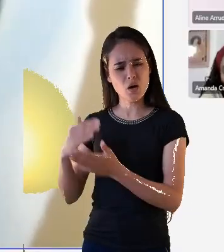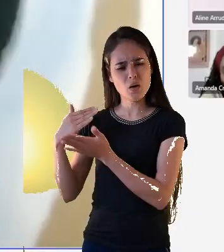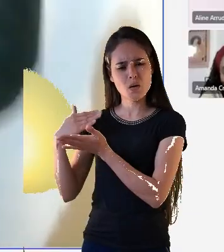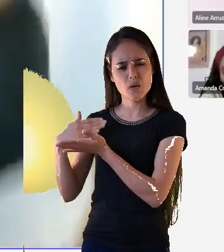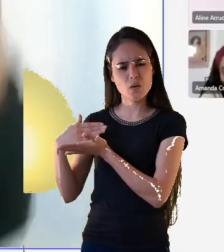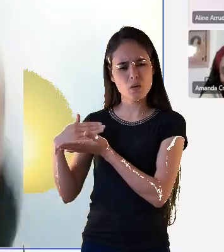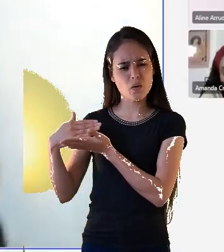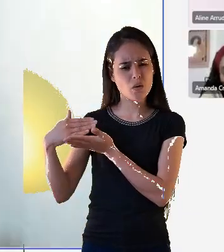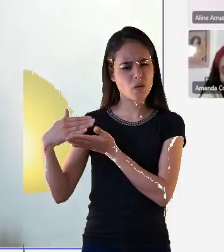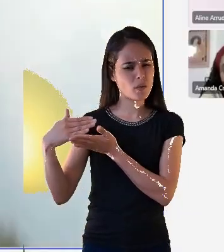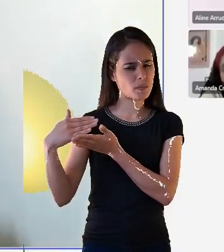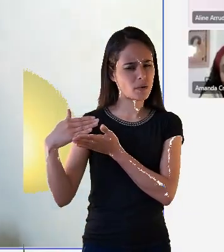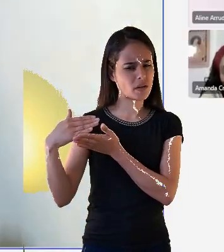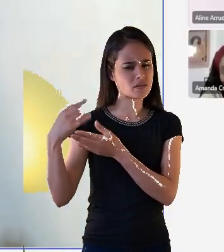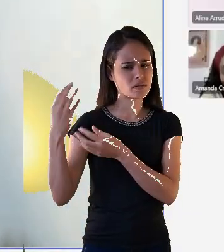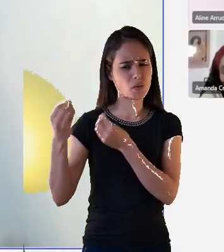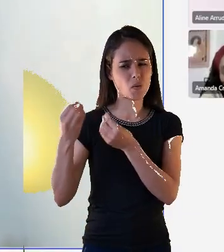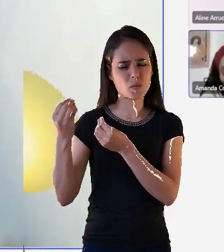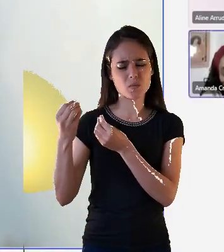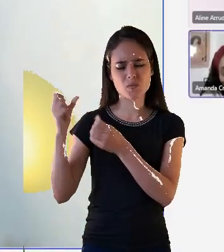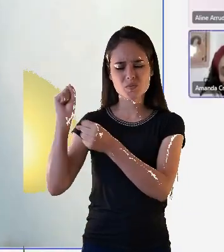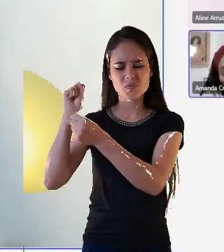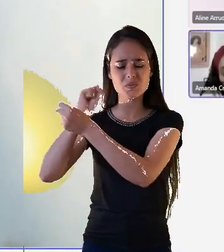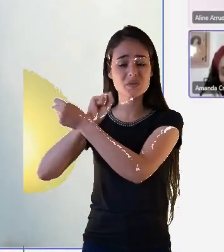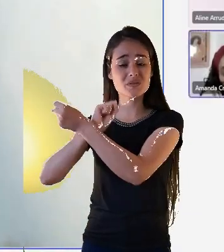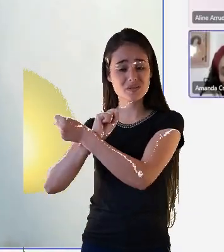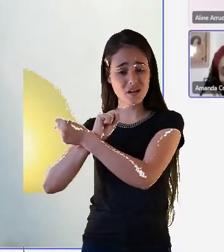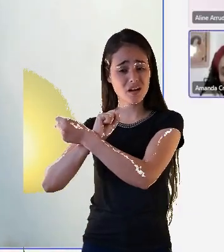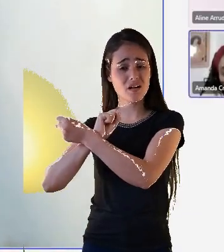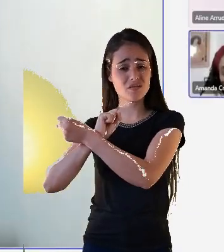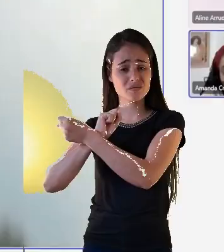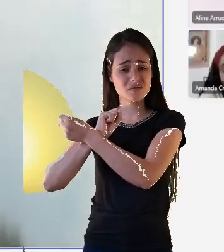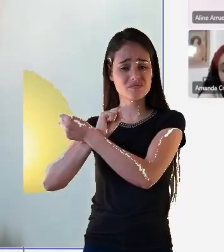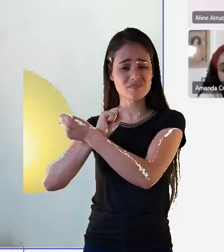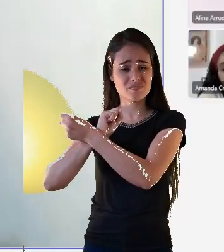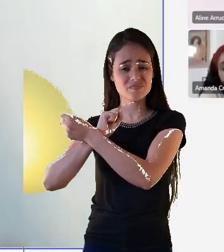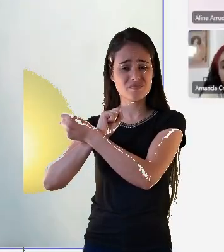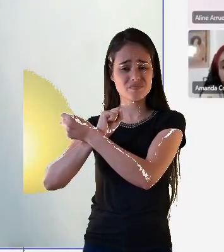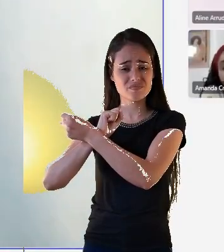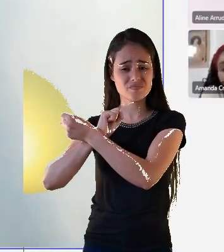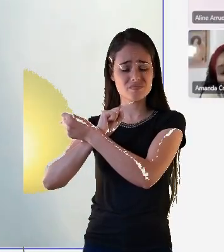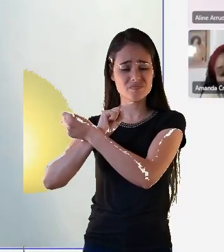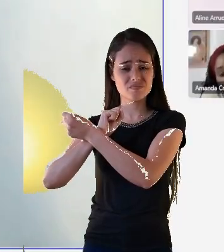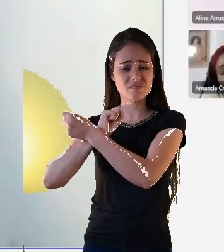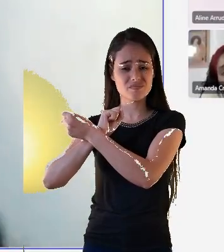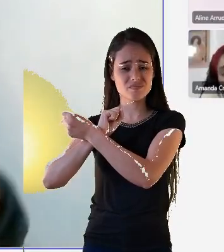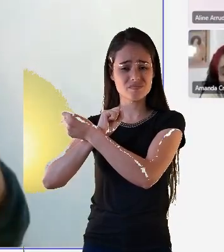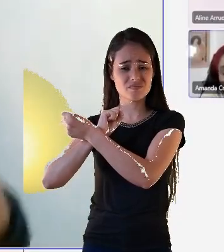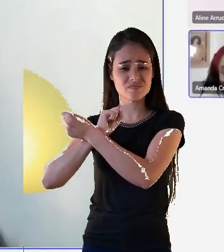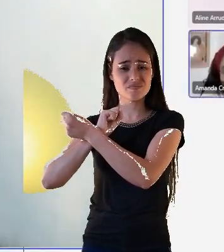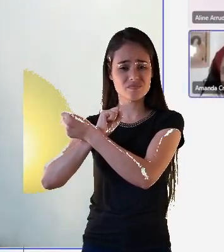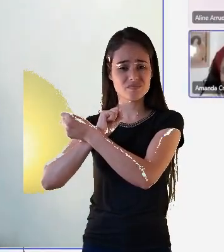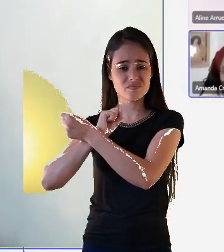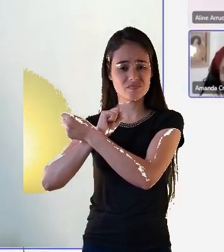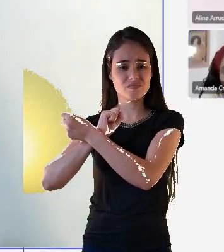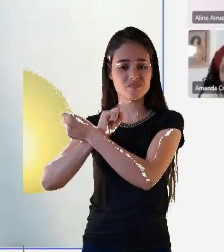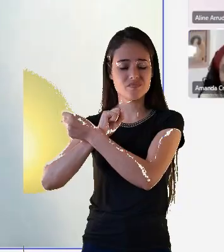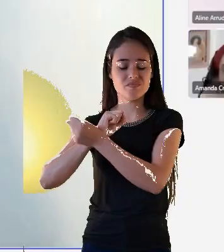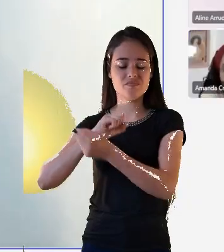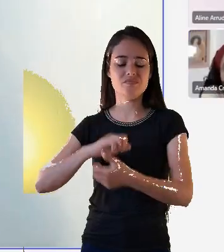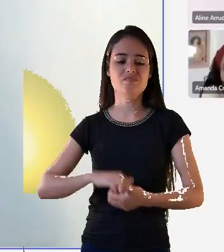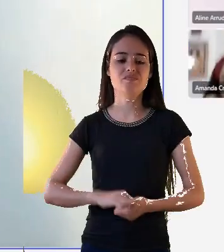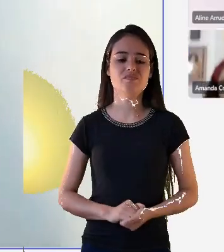mesmo a dimensão política, né? Os grandes sindicalistas brasileiros da ditadura, desse período em que a resistência a isso